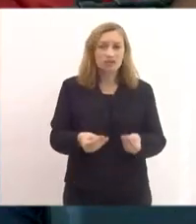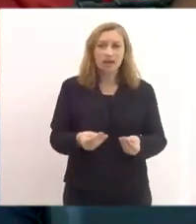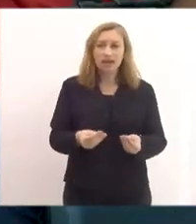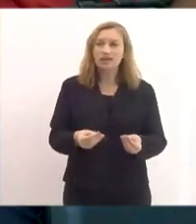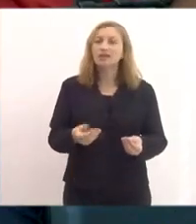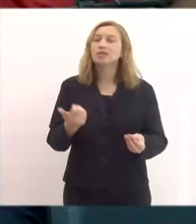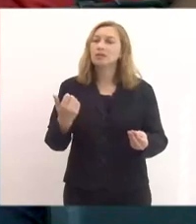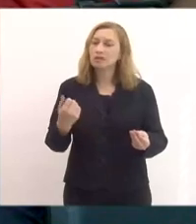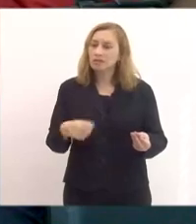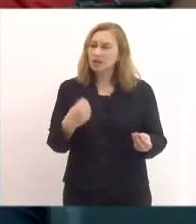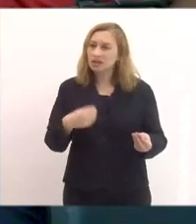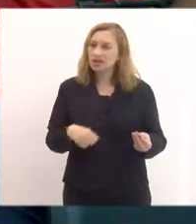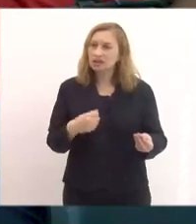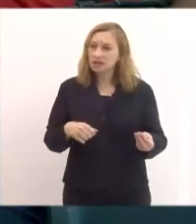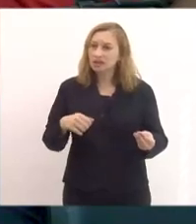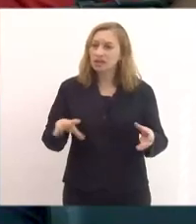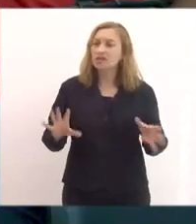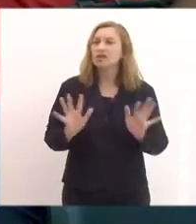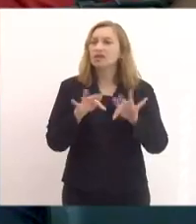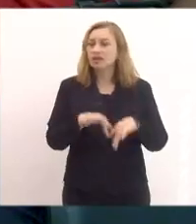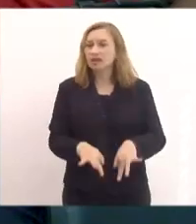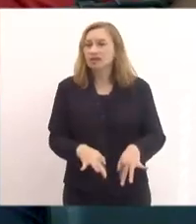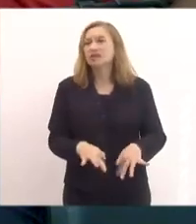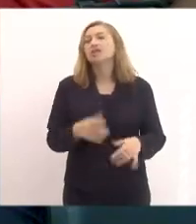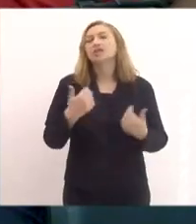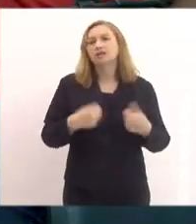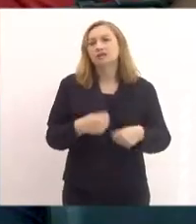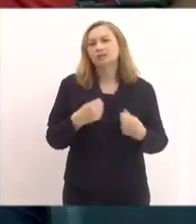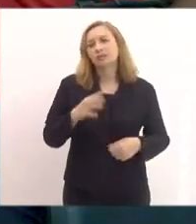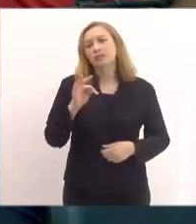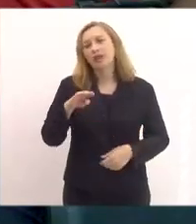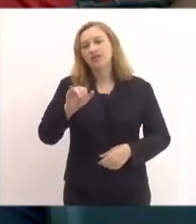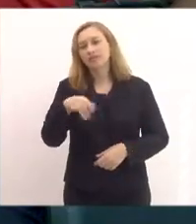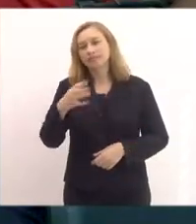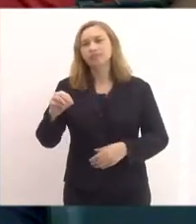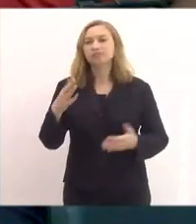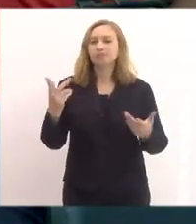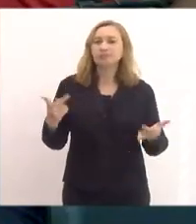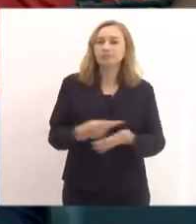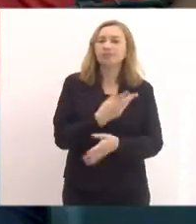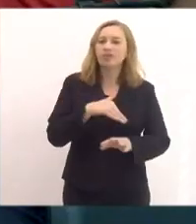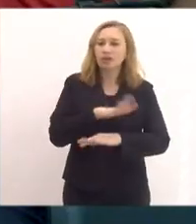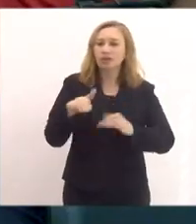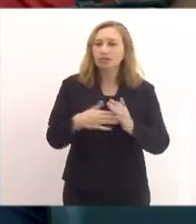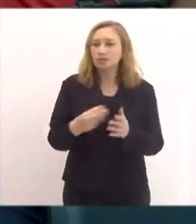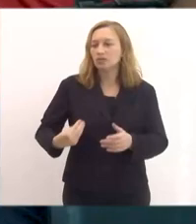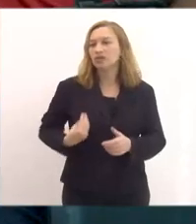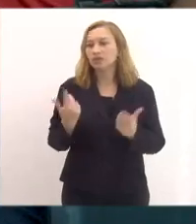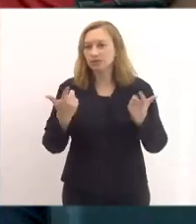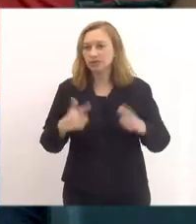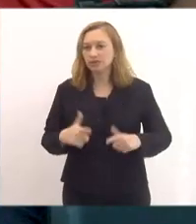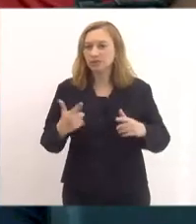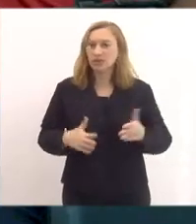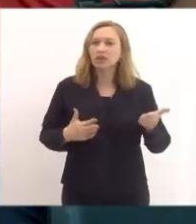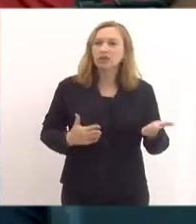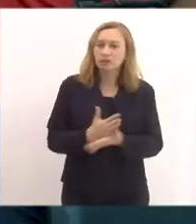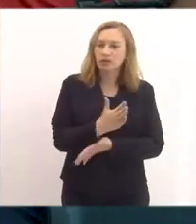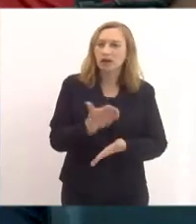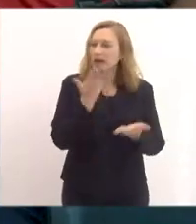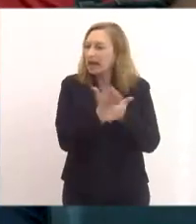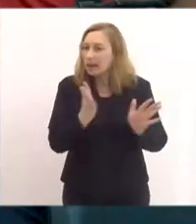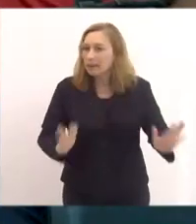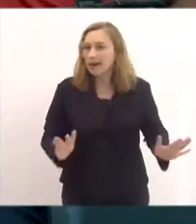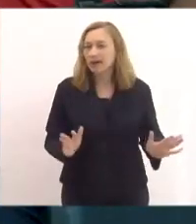deveriam ser preenchidas. E a gente precisa que esse tafão aconteça para todos que estão aqui. Todos os aprovados precisam acabar